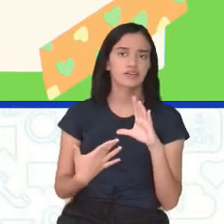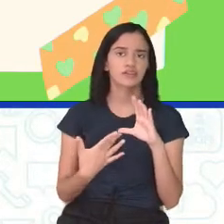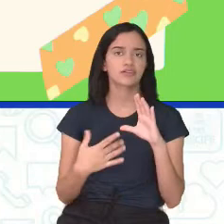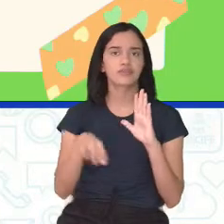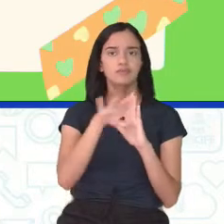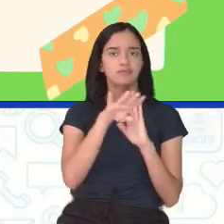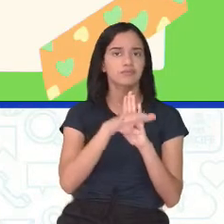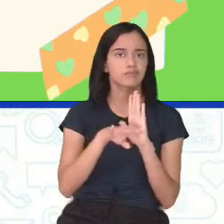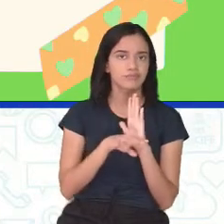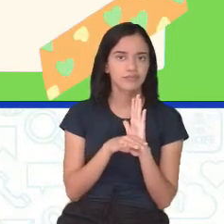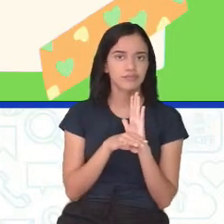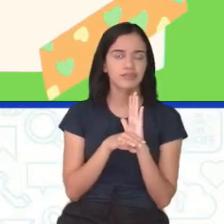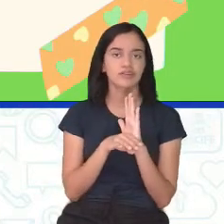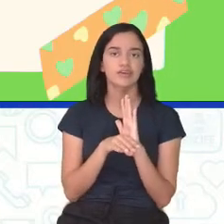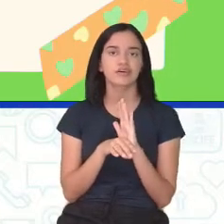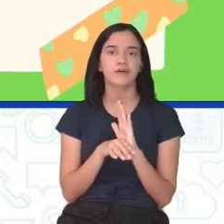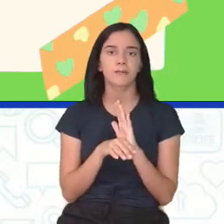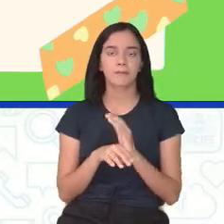a ginástica?